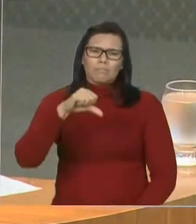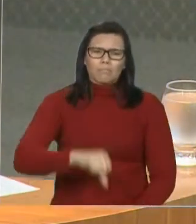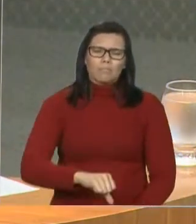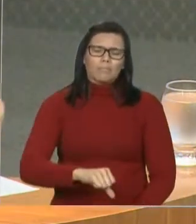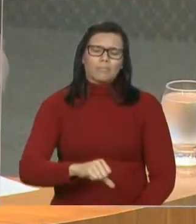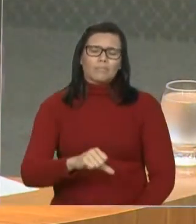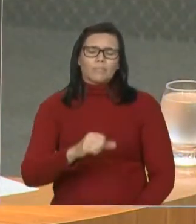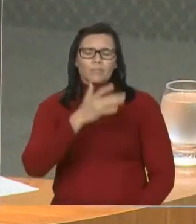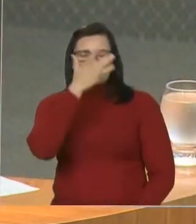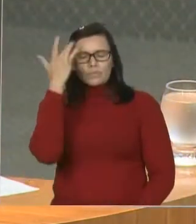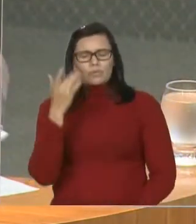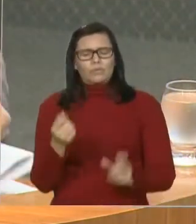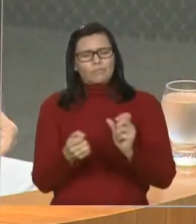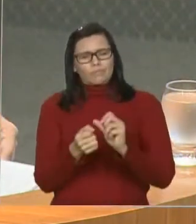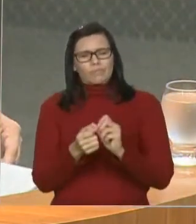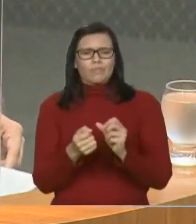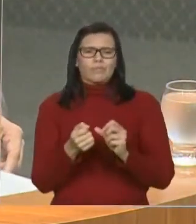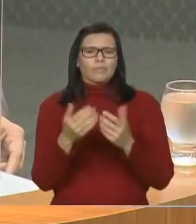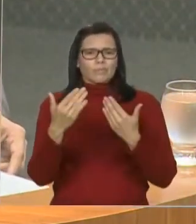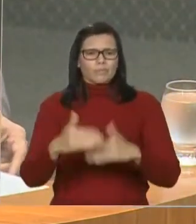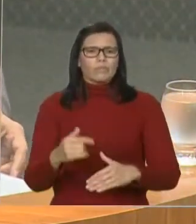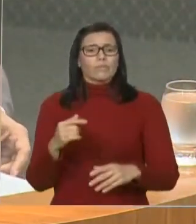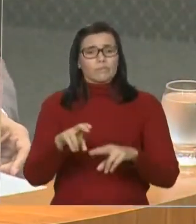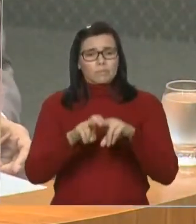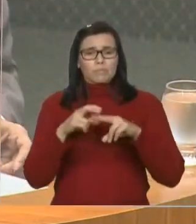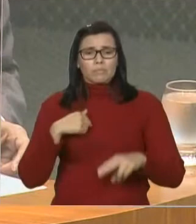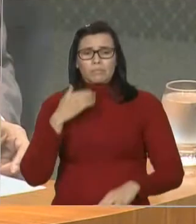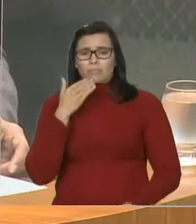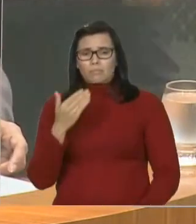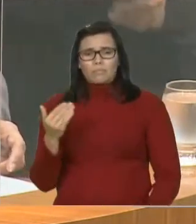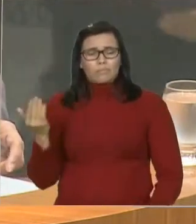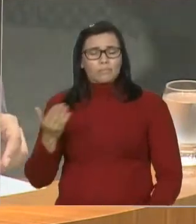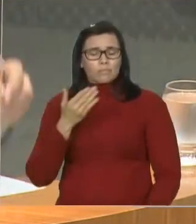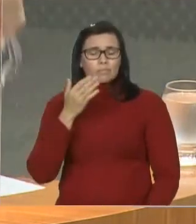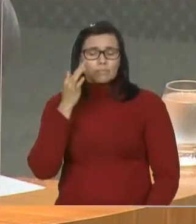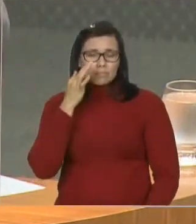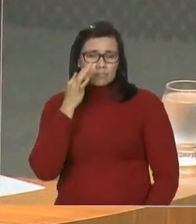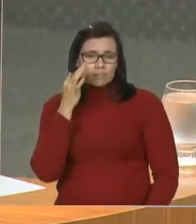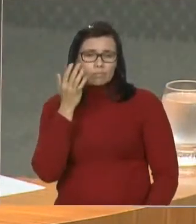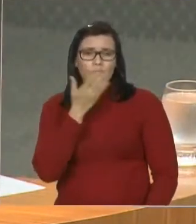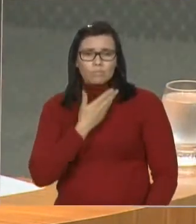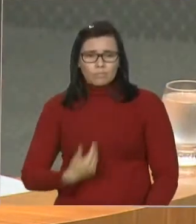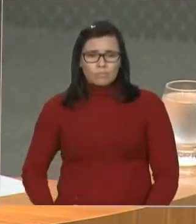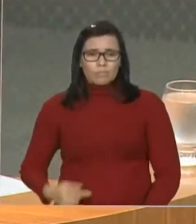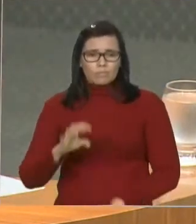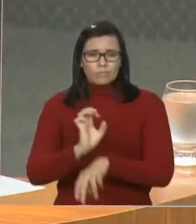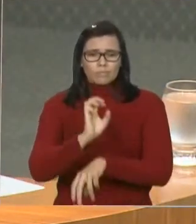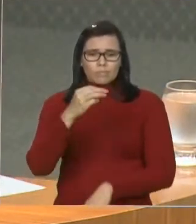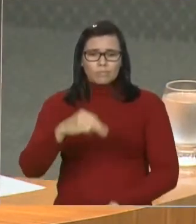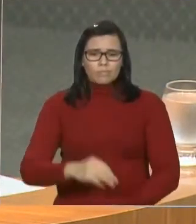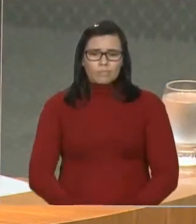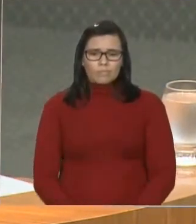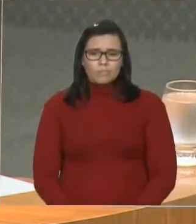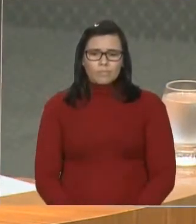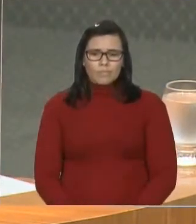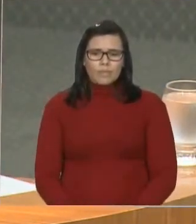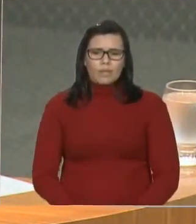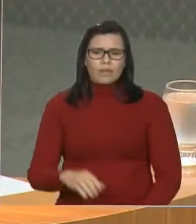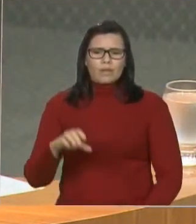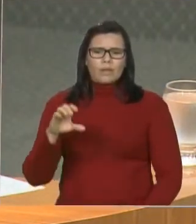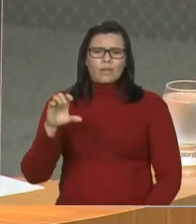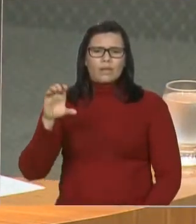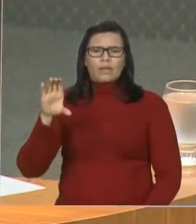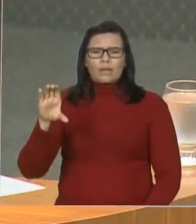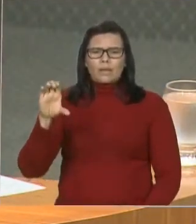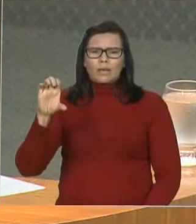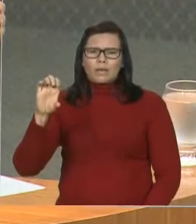maranhense. Solicitamos ao governador do estado que tenha bom senso e que solicite a CSUNB que mantenha a data